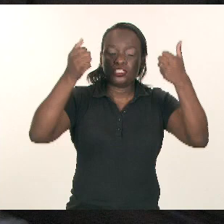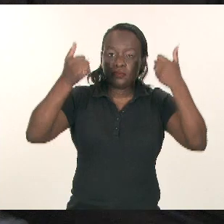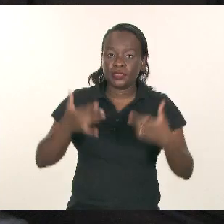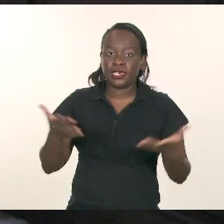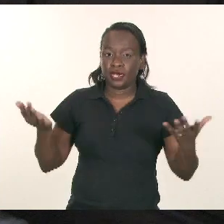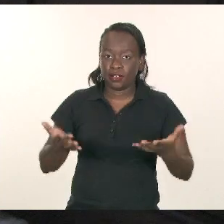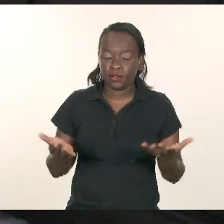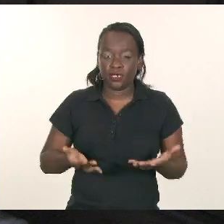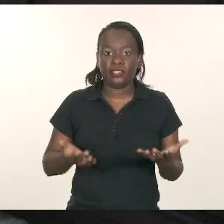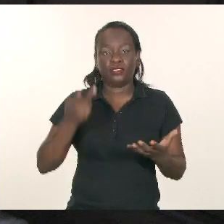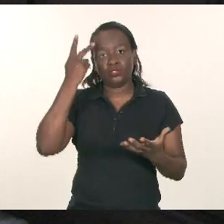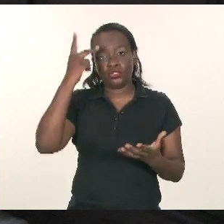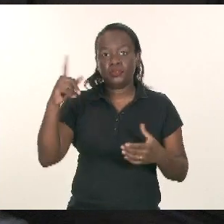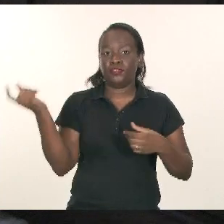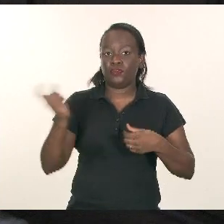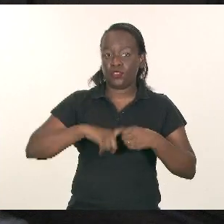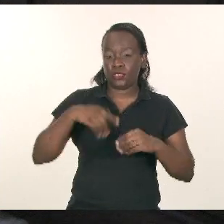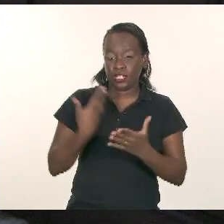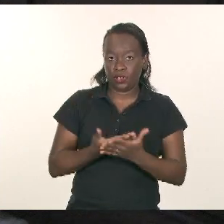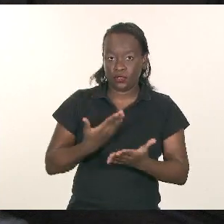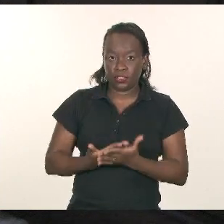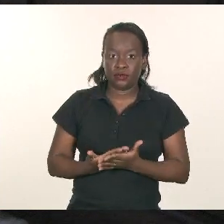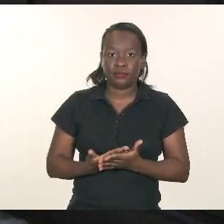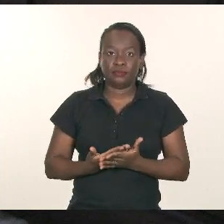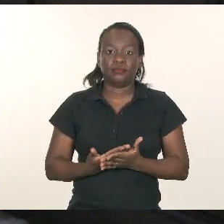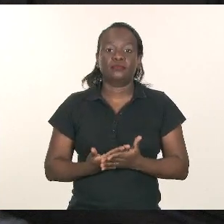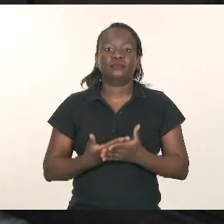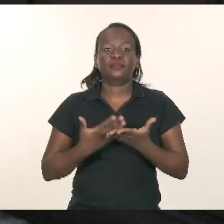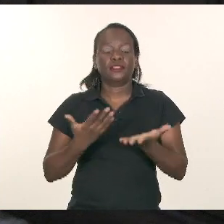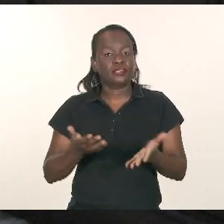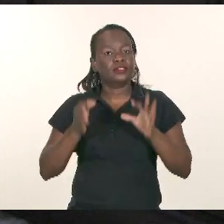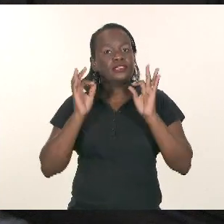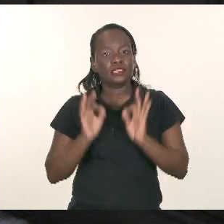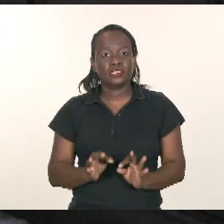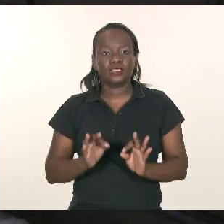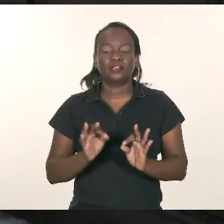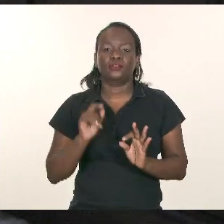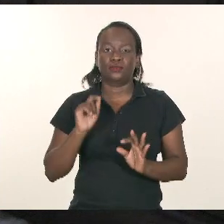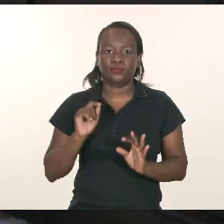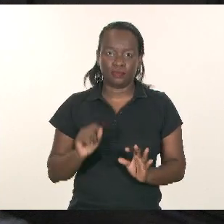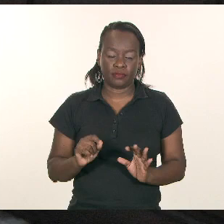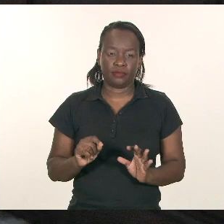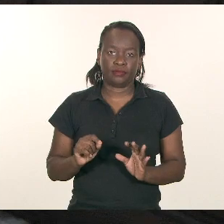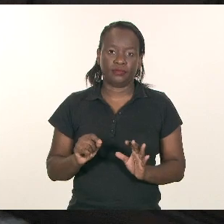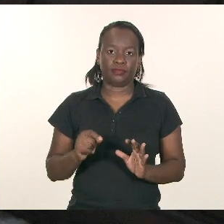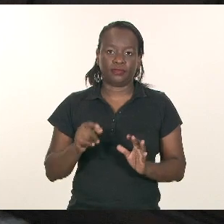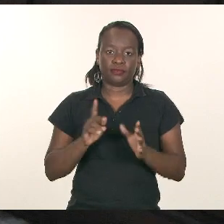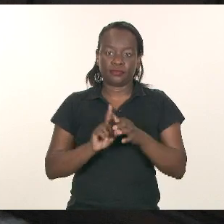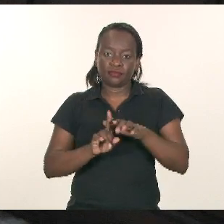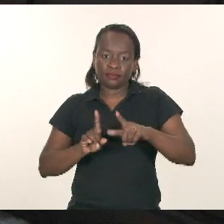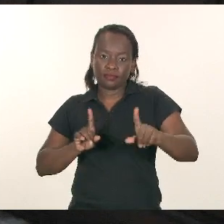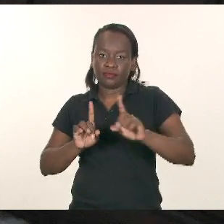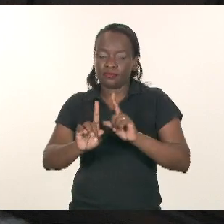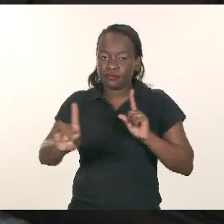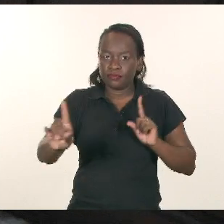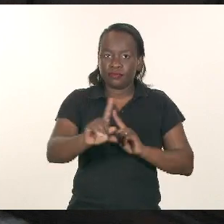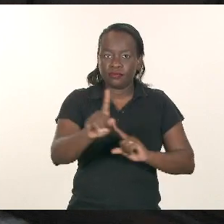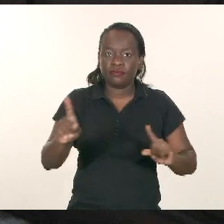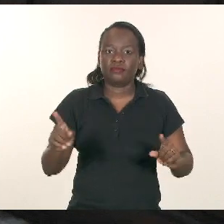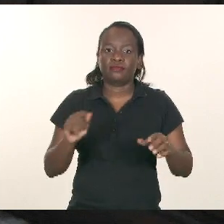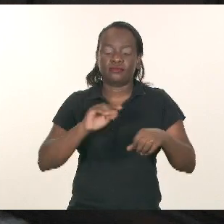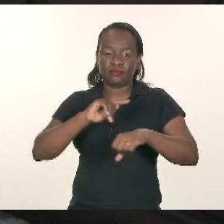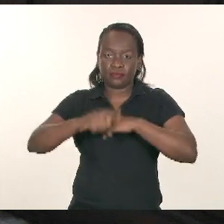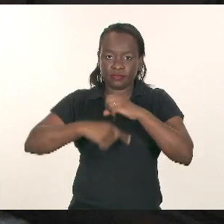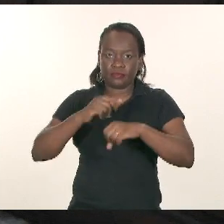nesse momento sobre o retorno às aulas. Não há dúvida que o distanciamento social,